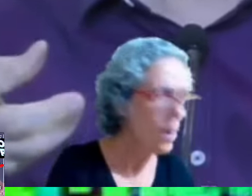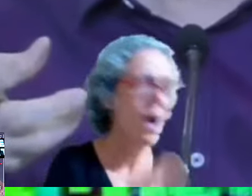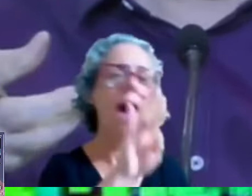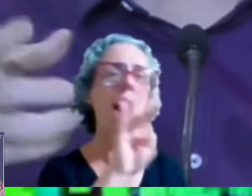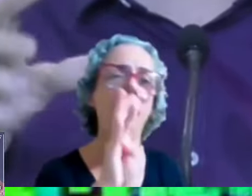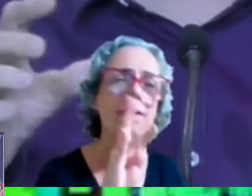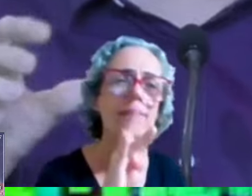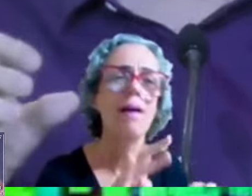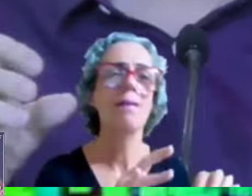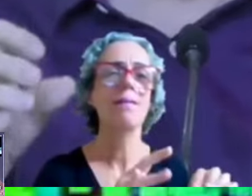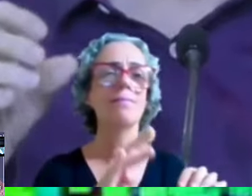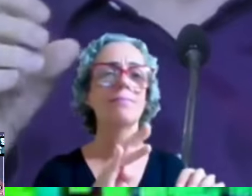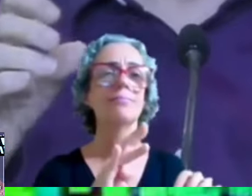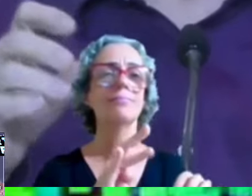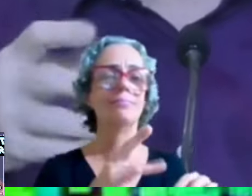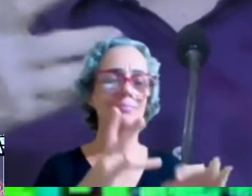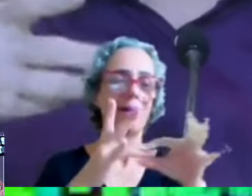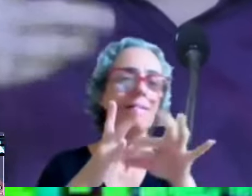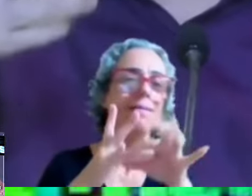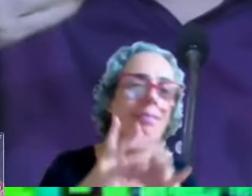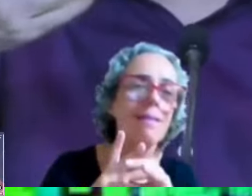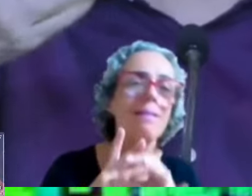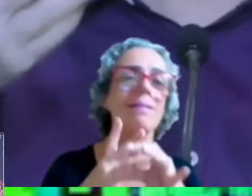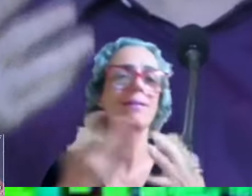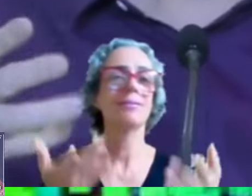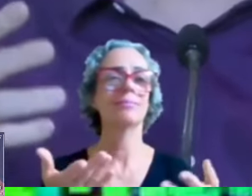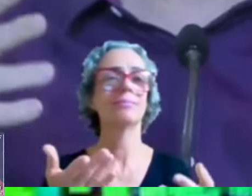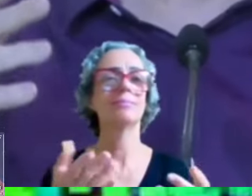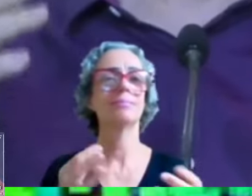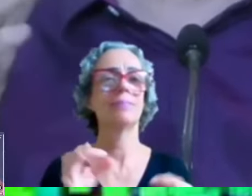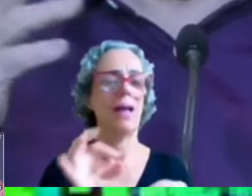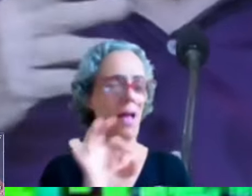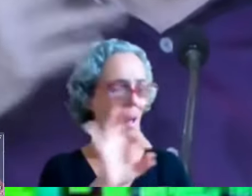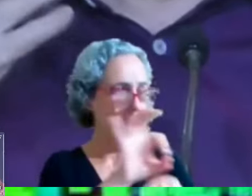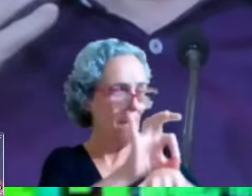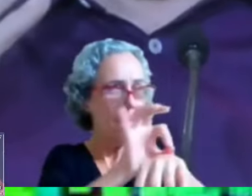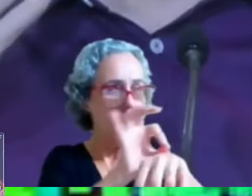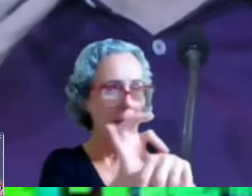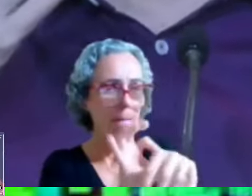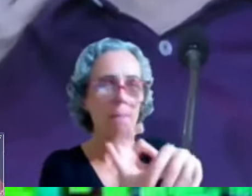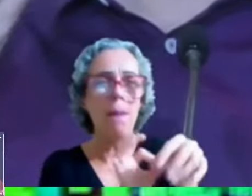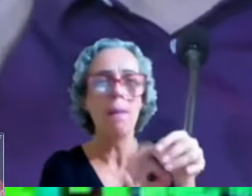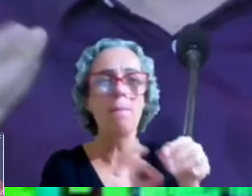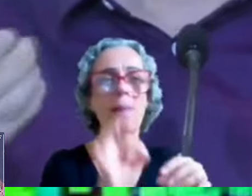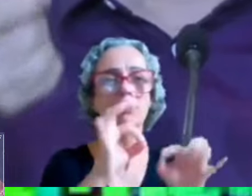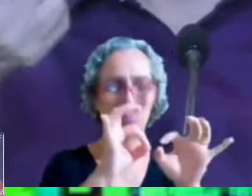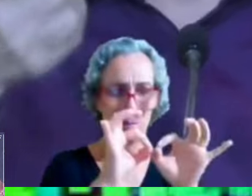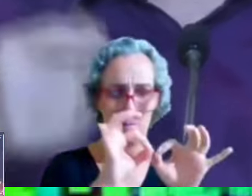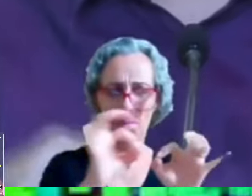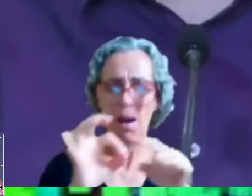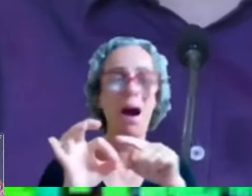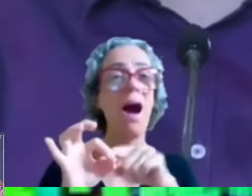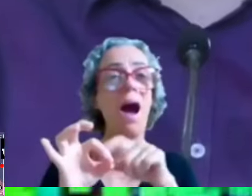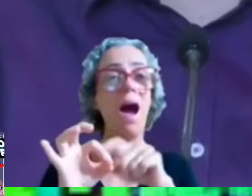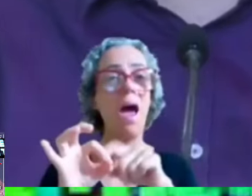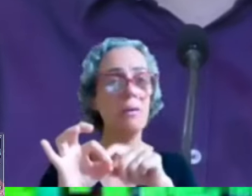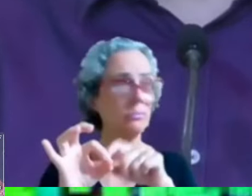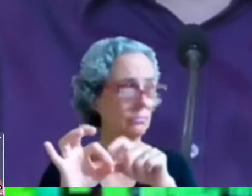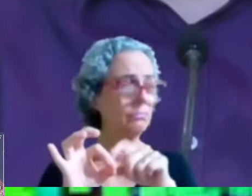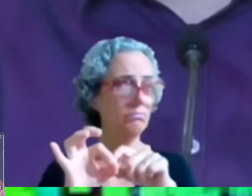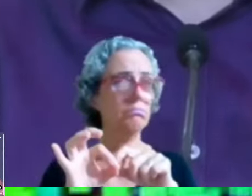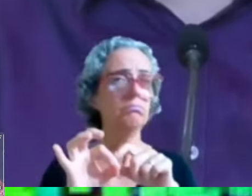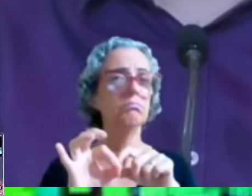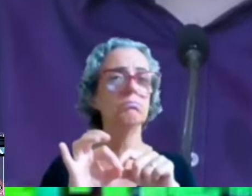pedras especiais, pérolas, a chamada pérola de Ofir, que é uma pérola consagrada pelo seu